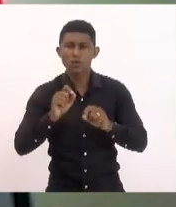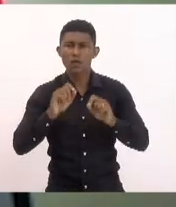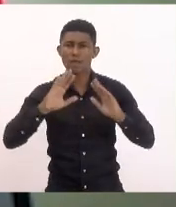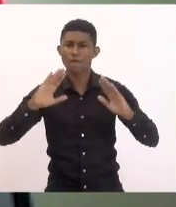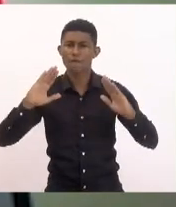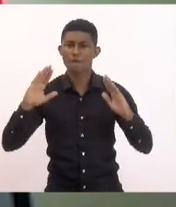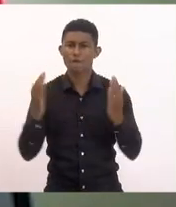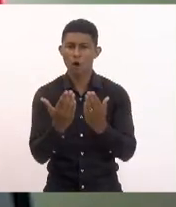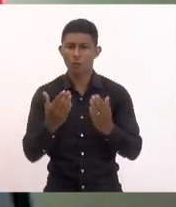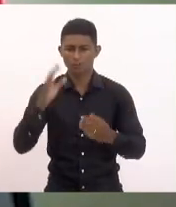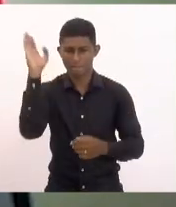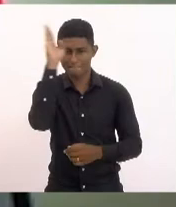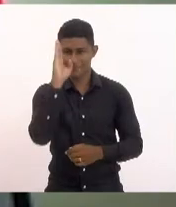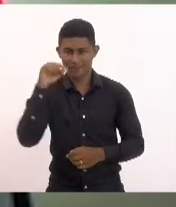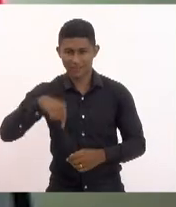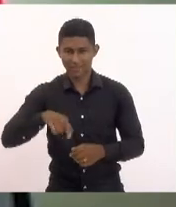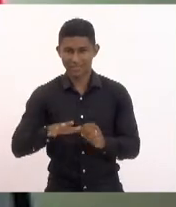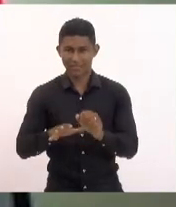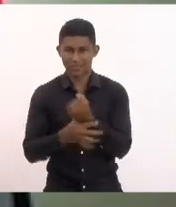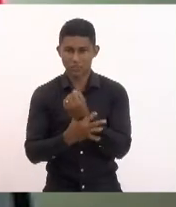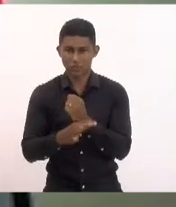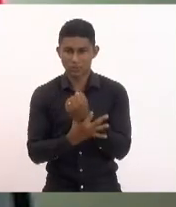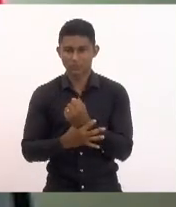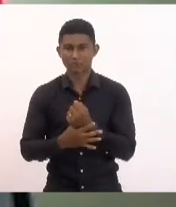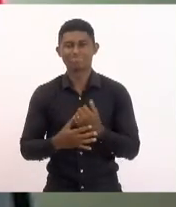Segurança Pública e nós vamos ver